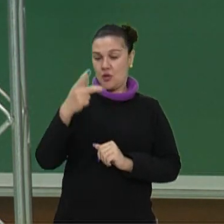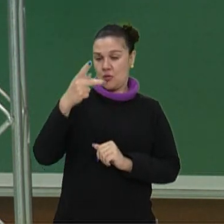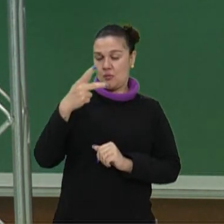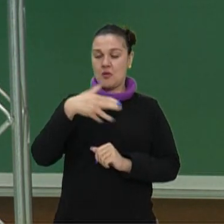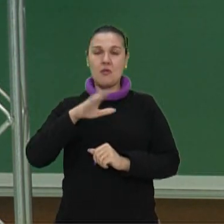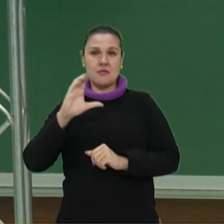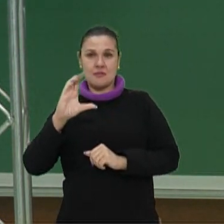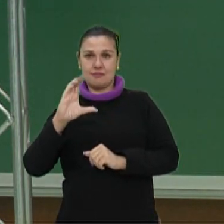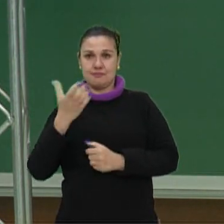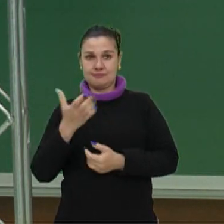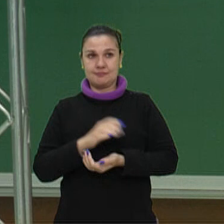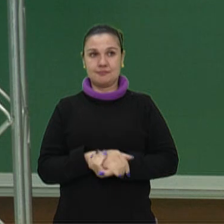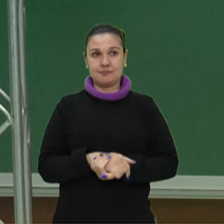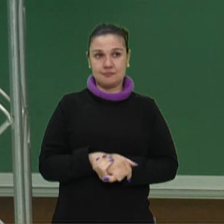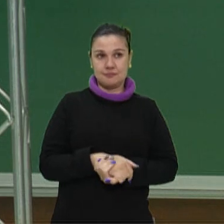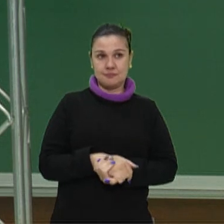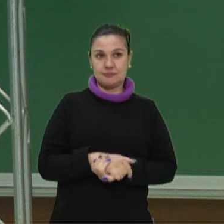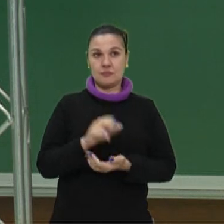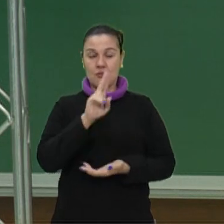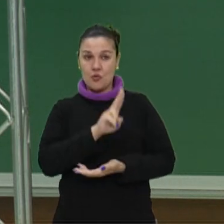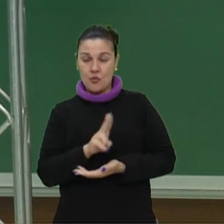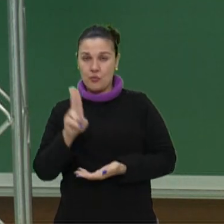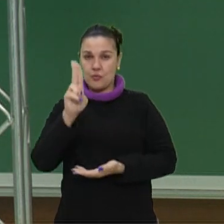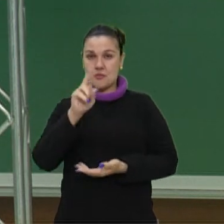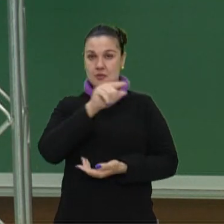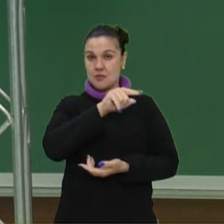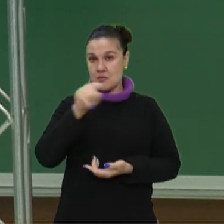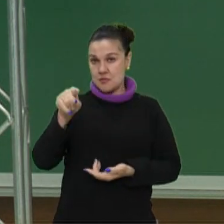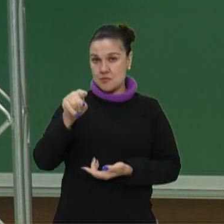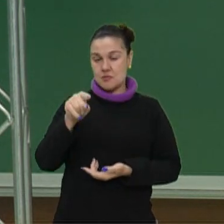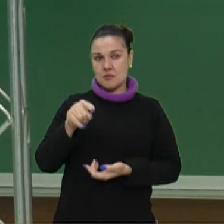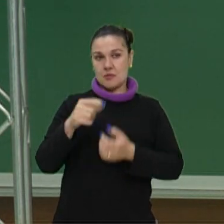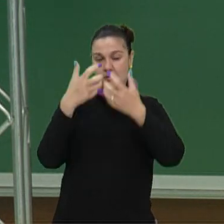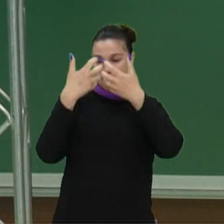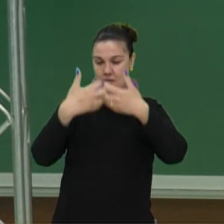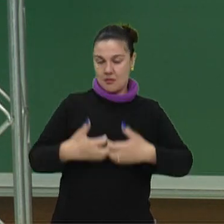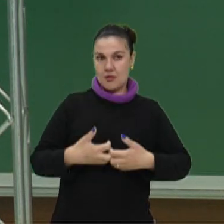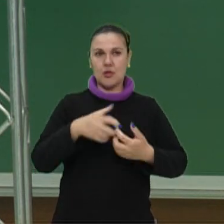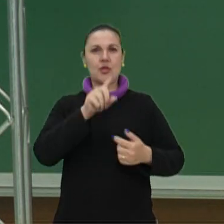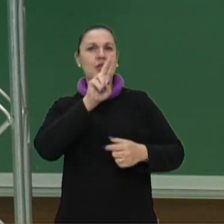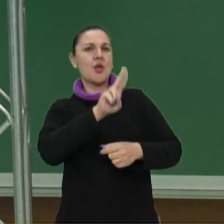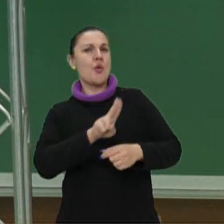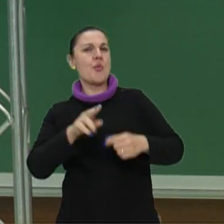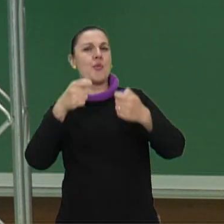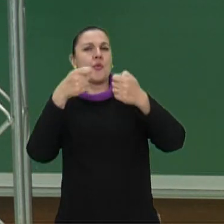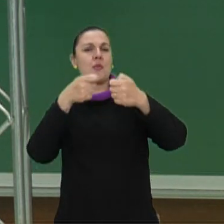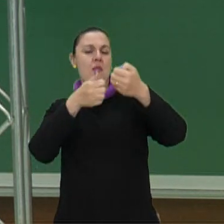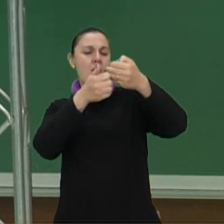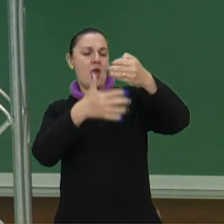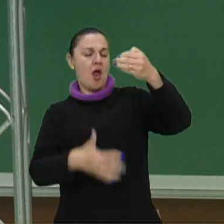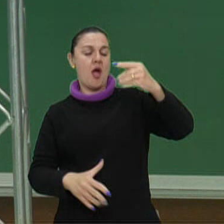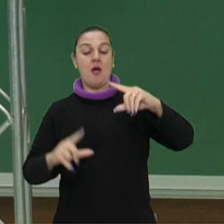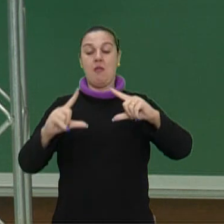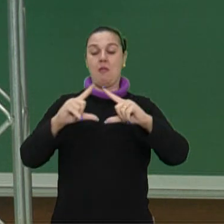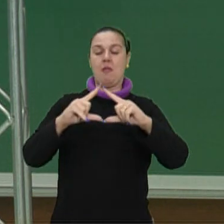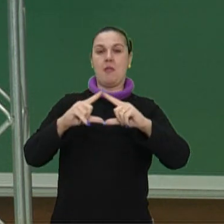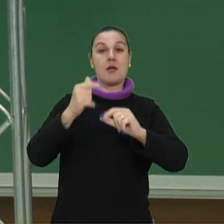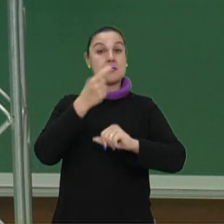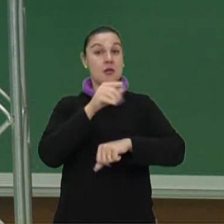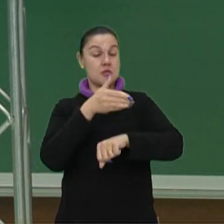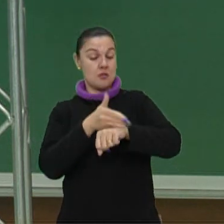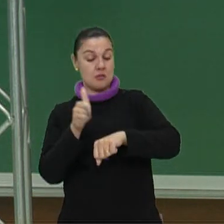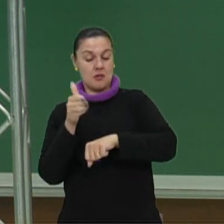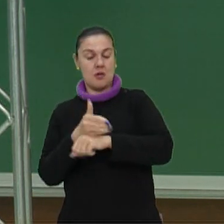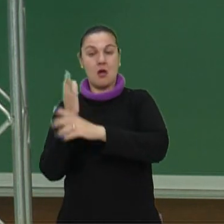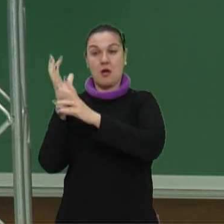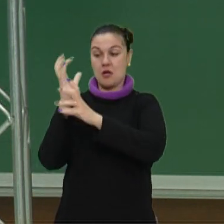c, né? Usa a soma e o produto para resolver isso. Não é para você usar aqui, né, resolver pela fórmula de Bhaskara, é para você treinar a